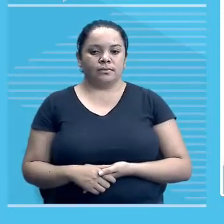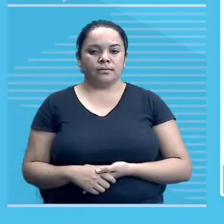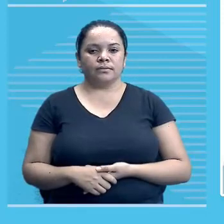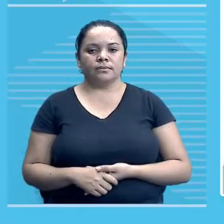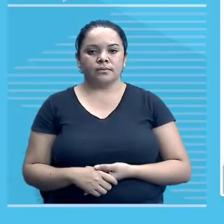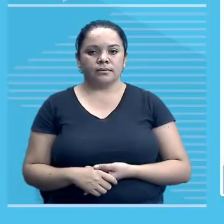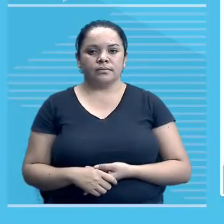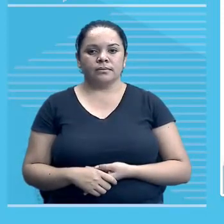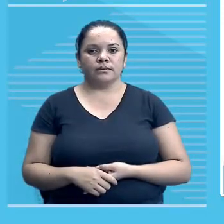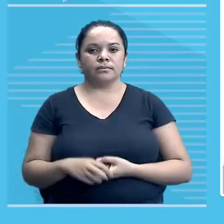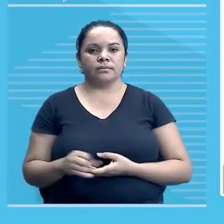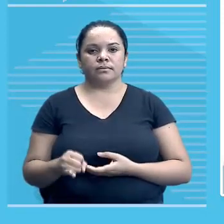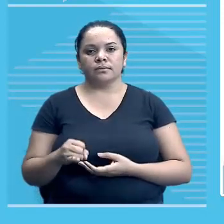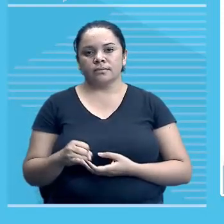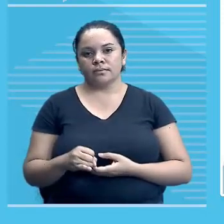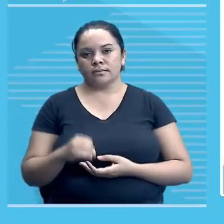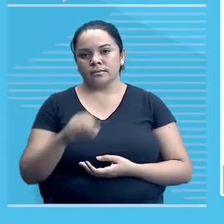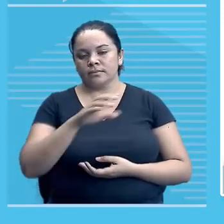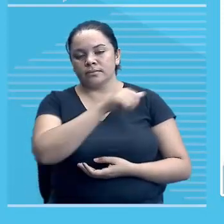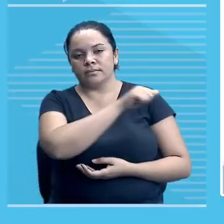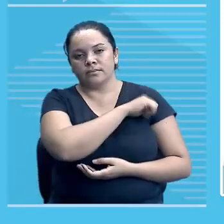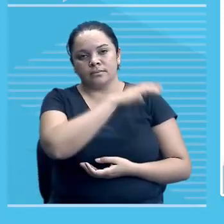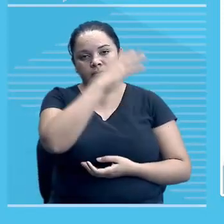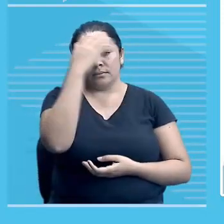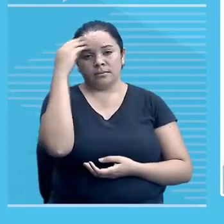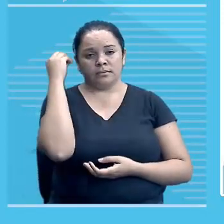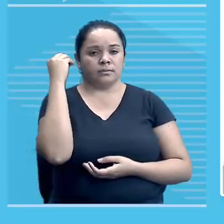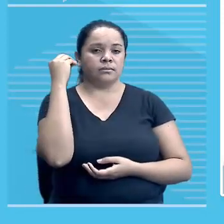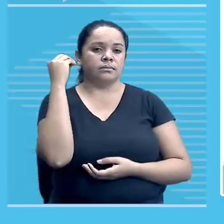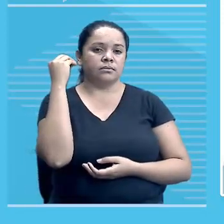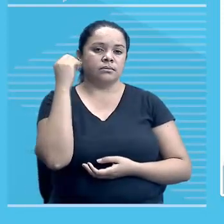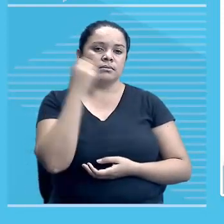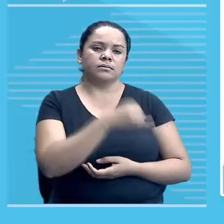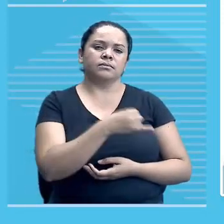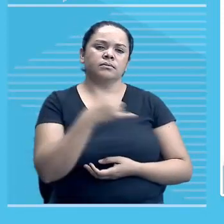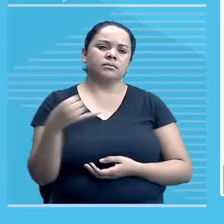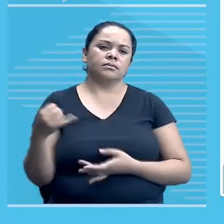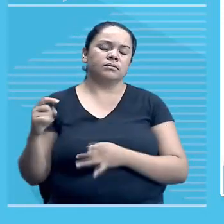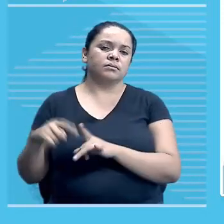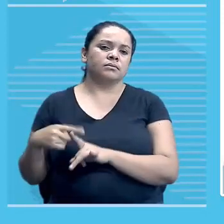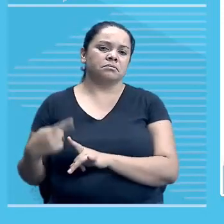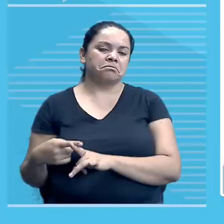Olha aí, se o aluno esquecesse do jogo de sinal, ele marcaria menos 22.